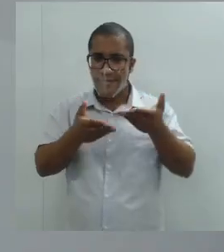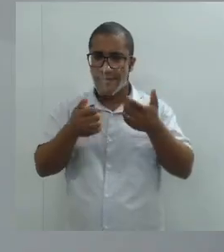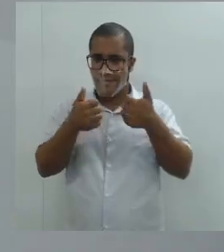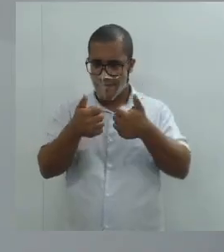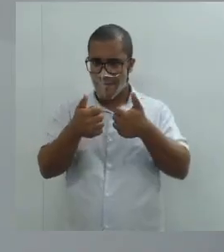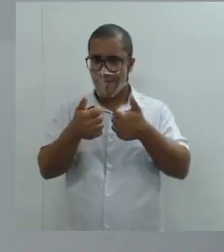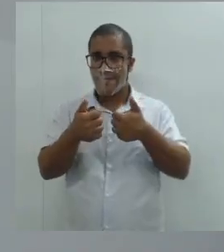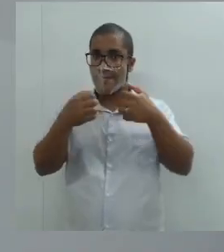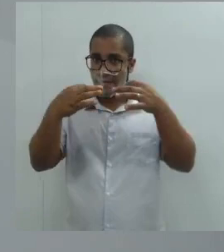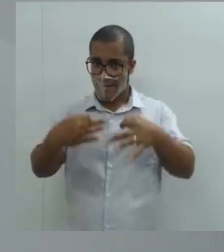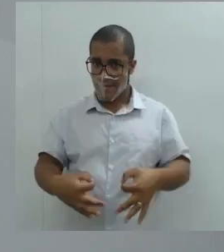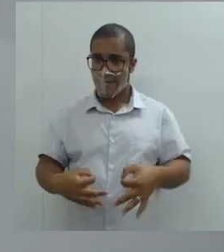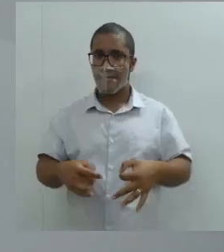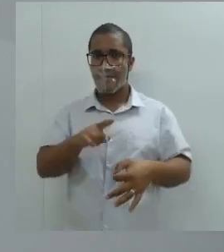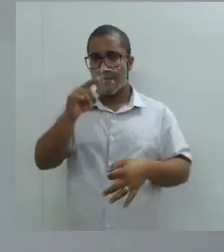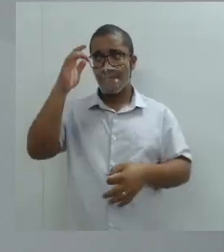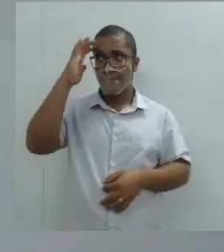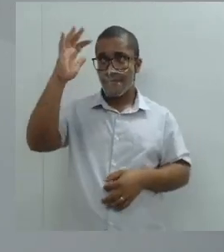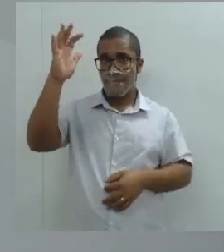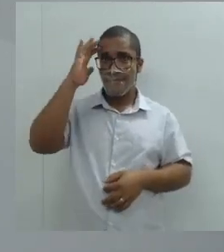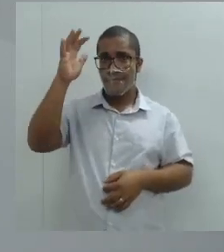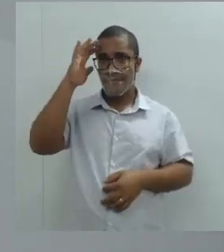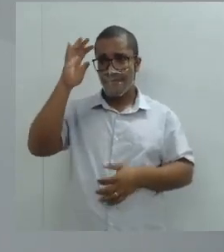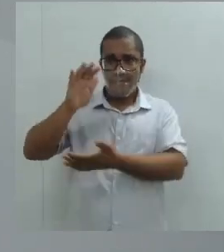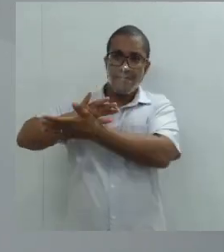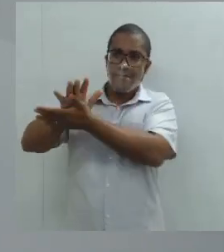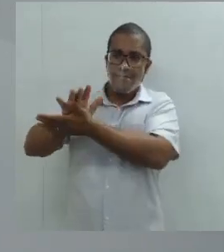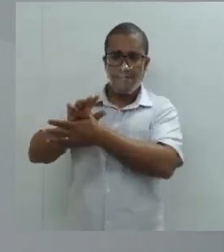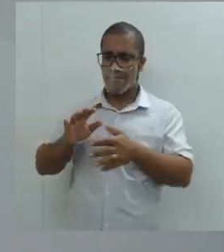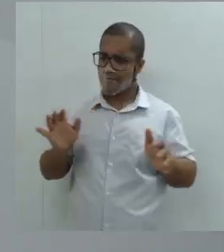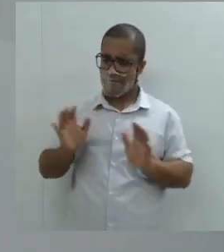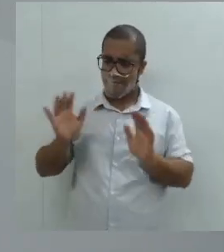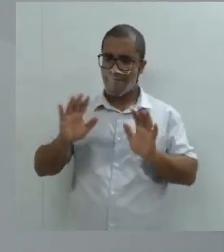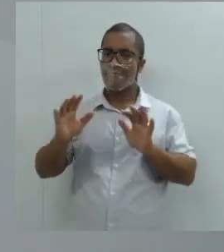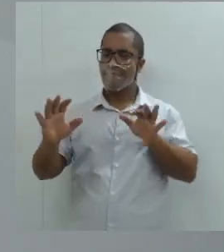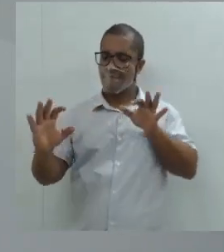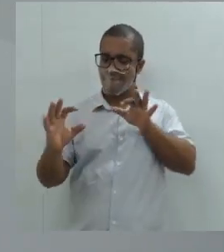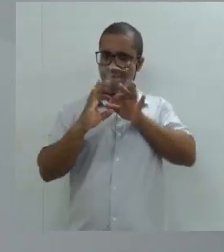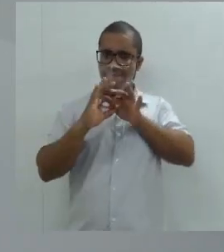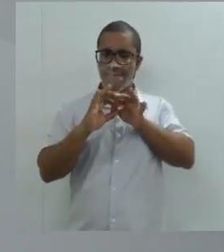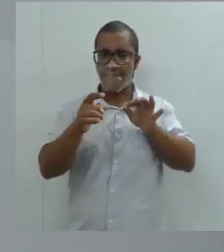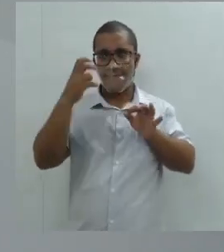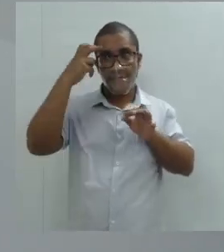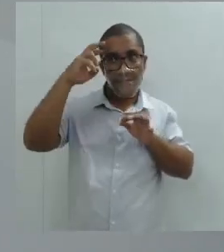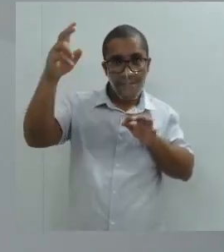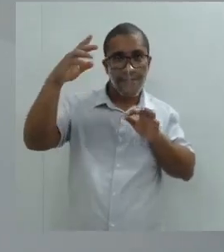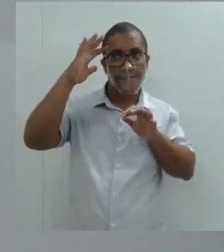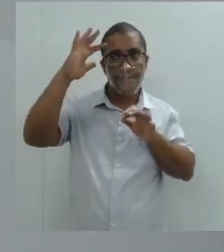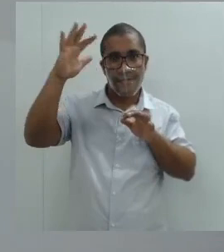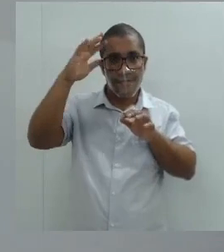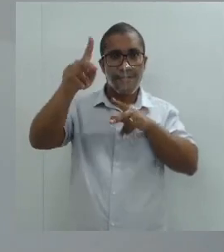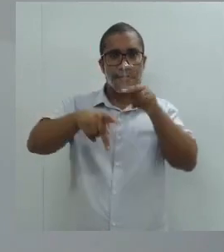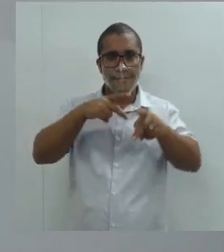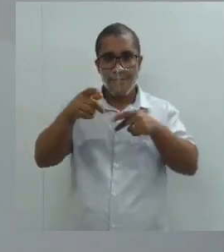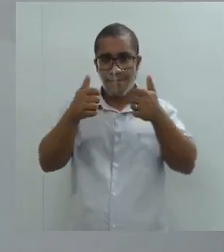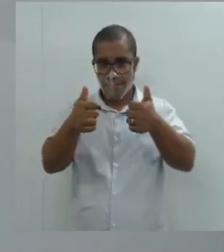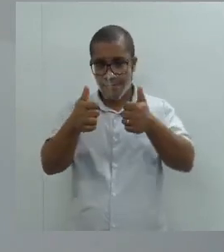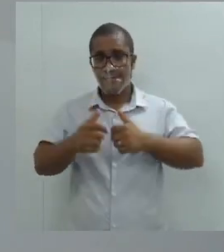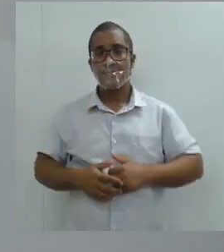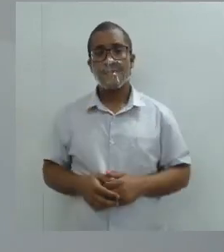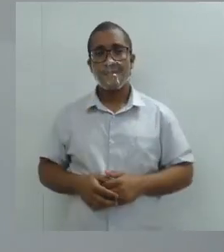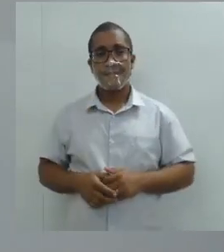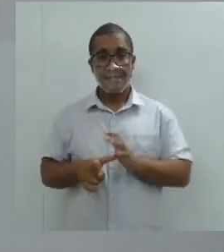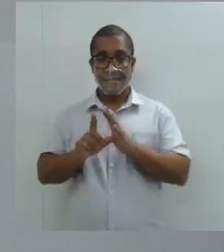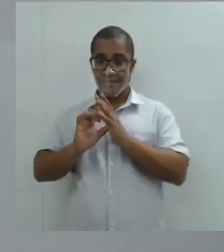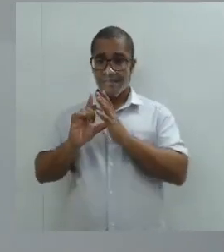Então, sempre pense por esse lado. Pense na sua cultura e no seu povo. Antes de eu ir embora